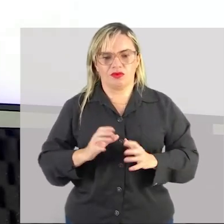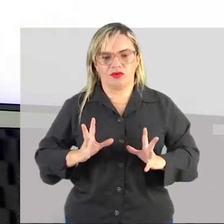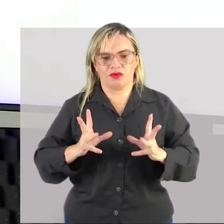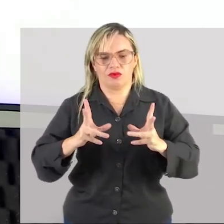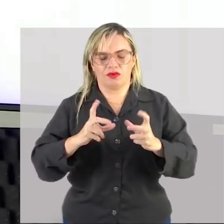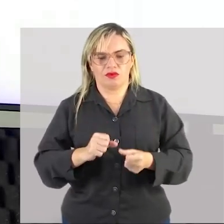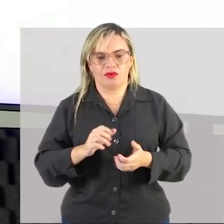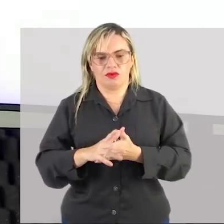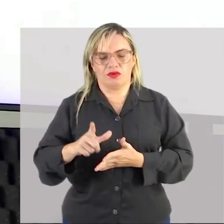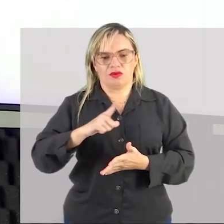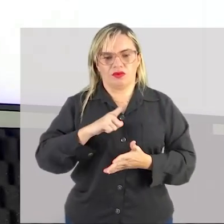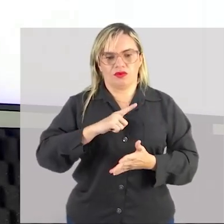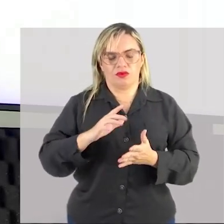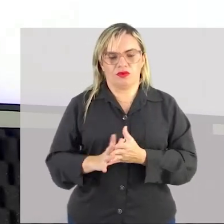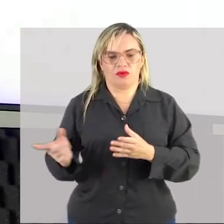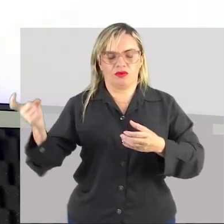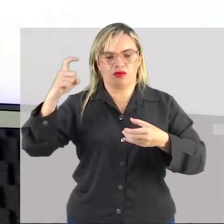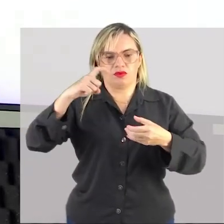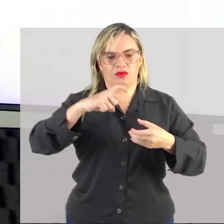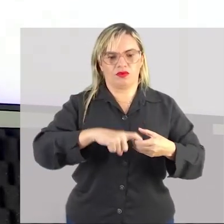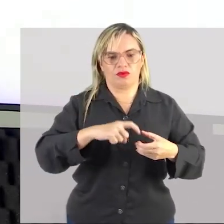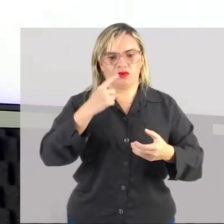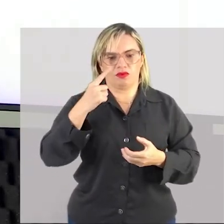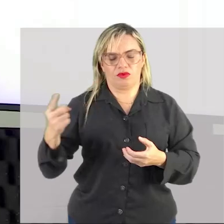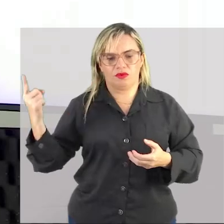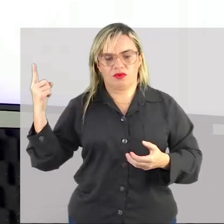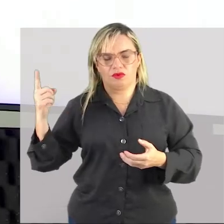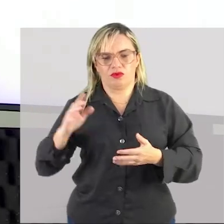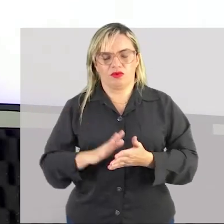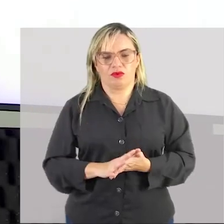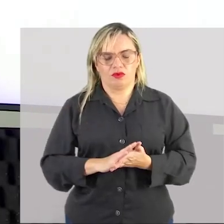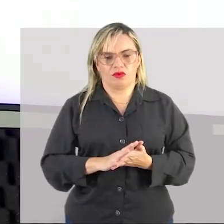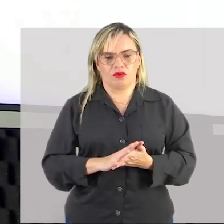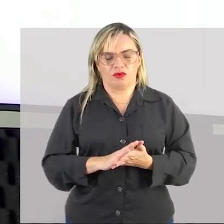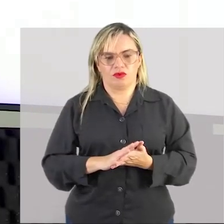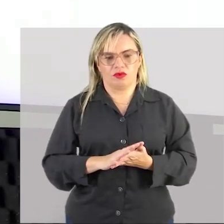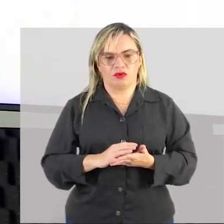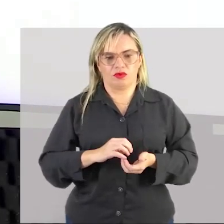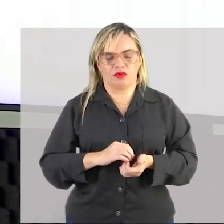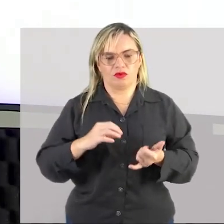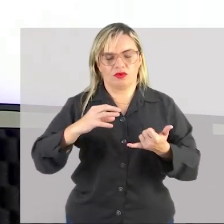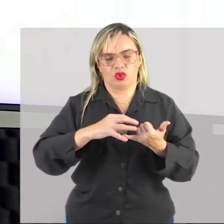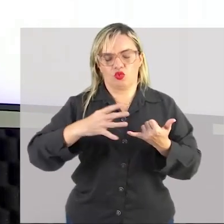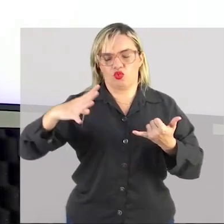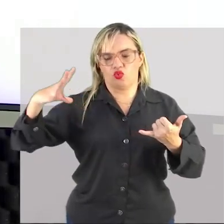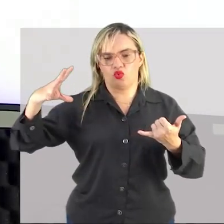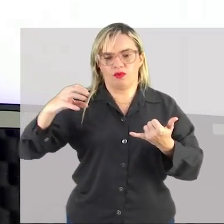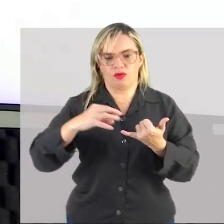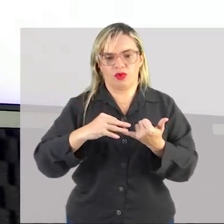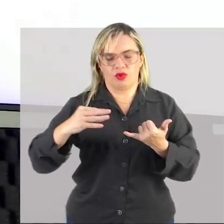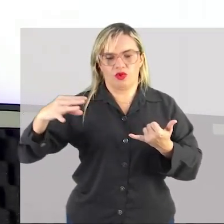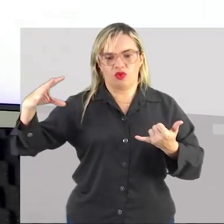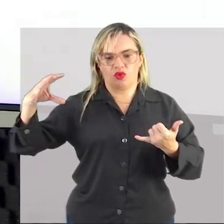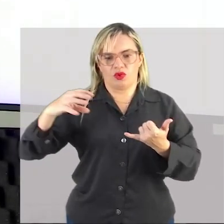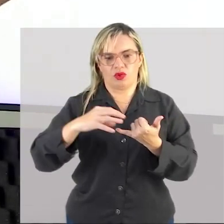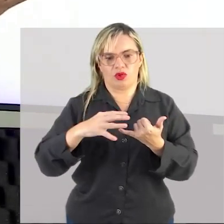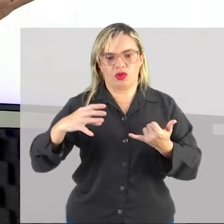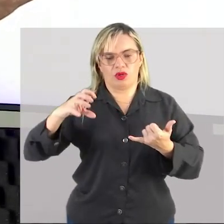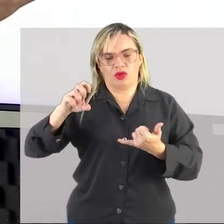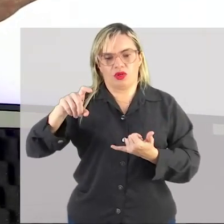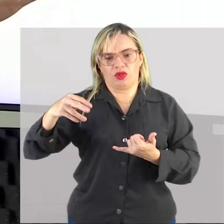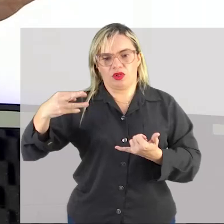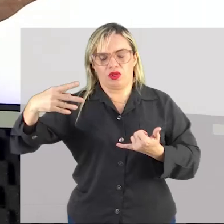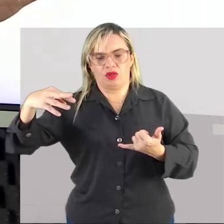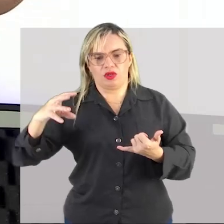Todas as vezes que você estiver voltando, o seu processo é exotérmico. Então, toda vez que tu vai do sólido até o gasoso, você